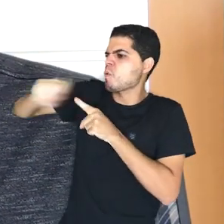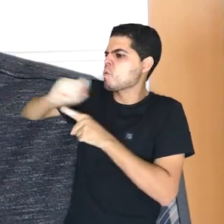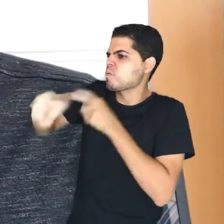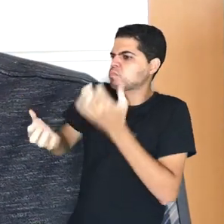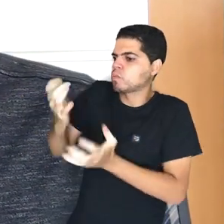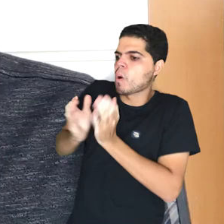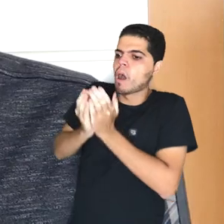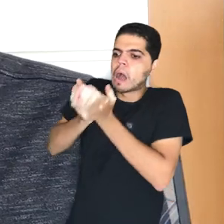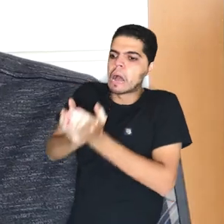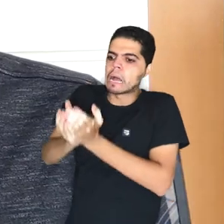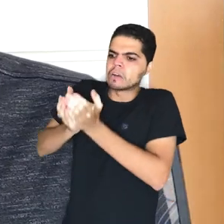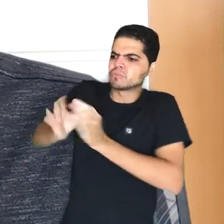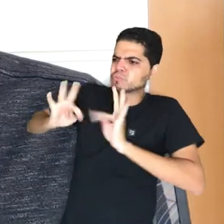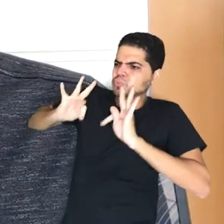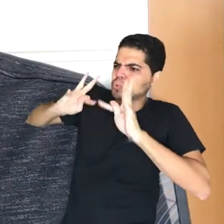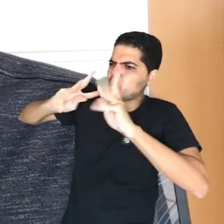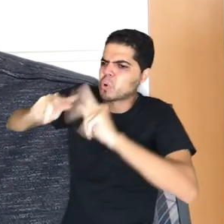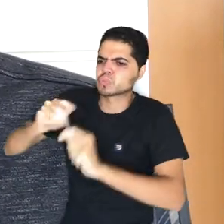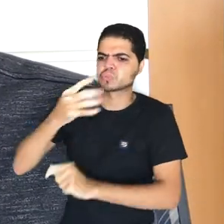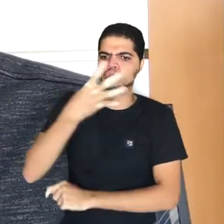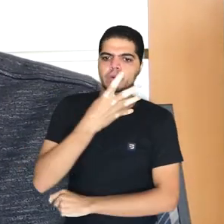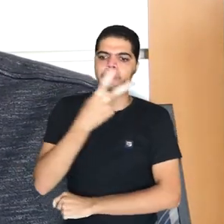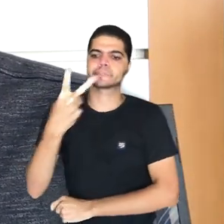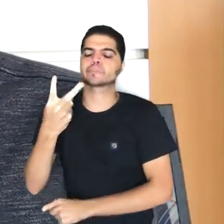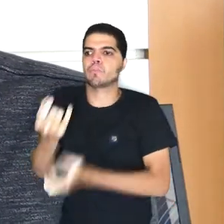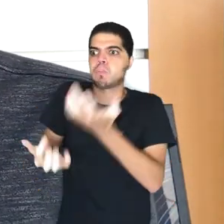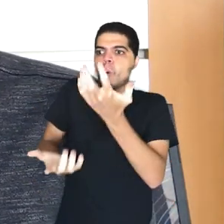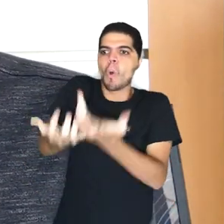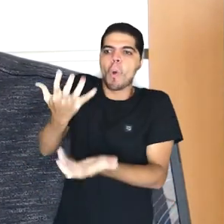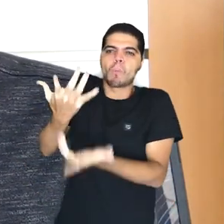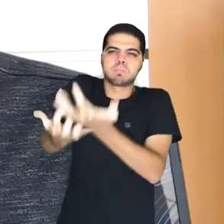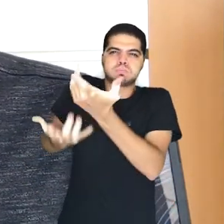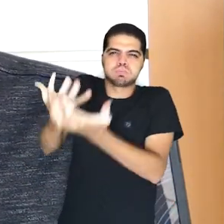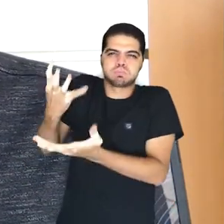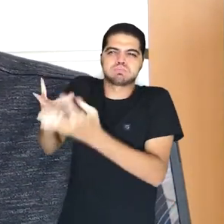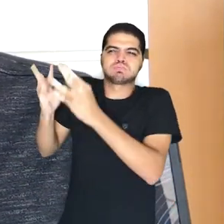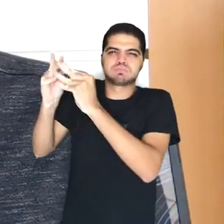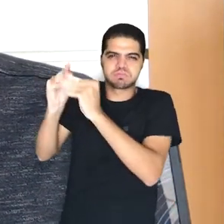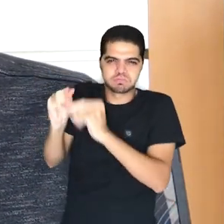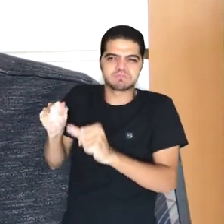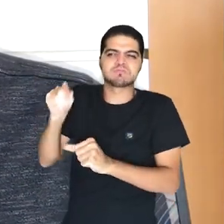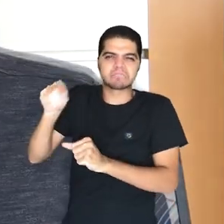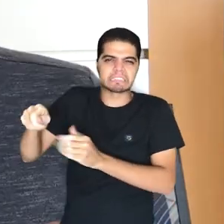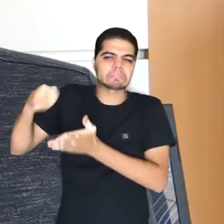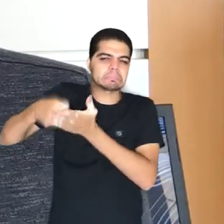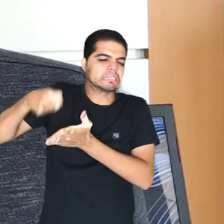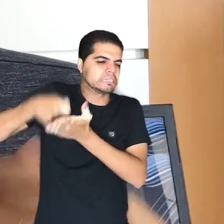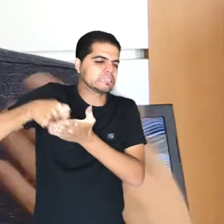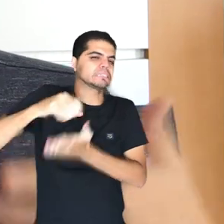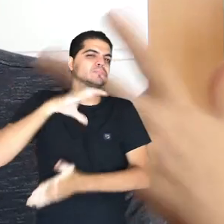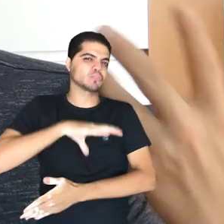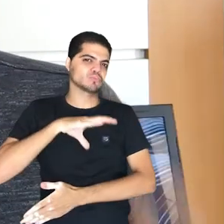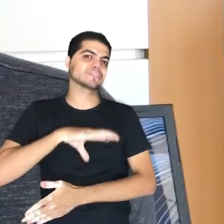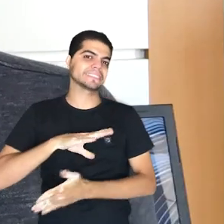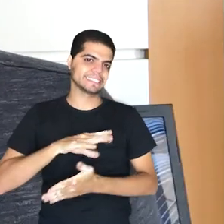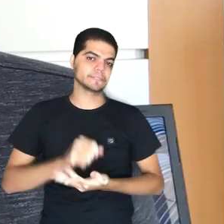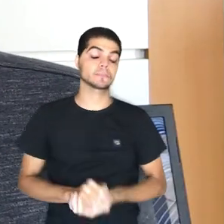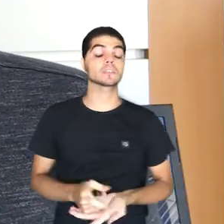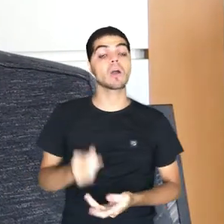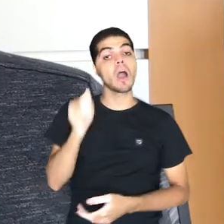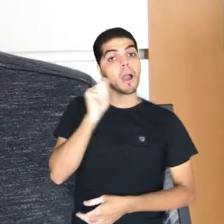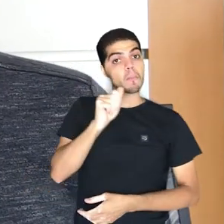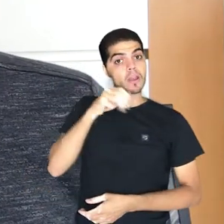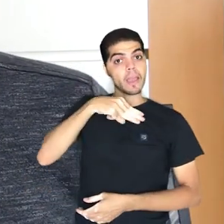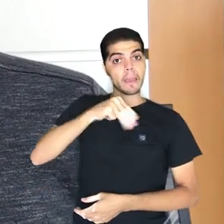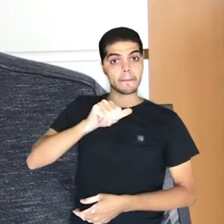fogo a 42 navios portugueses que resistiam contra a independência do Brasil na Bahia. Apesar da sua presença impactante, a